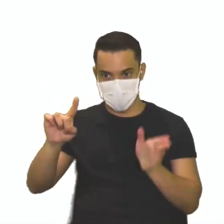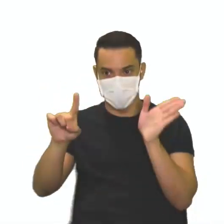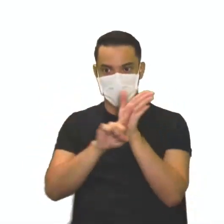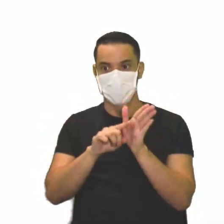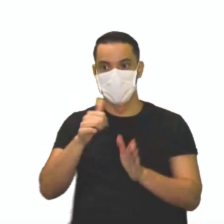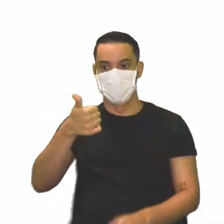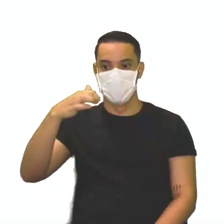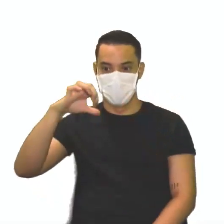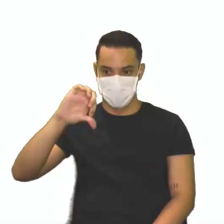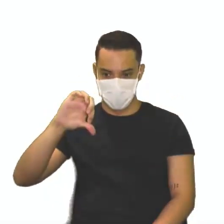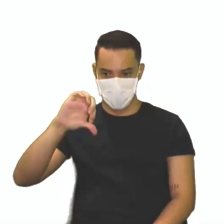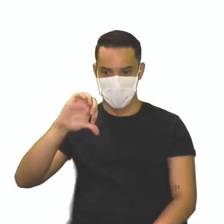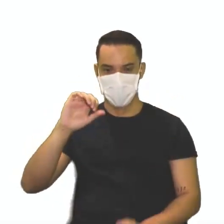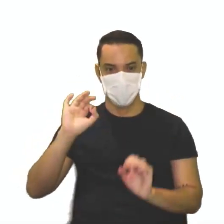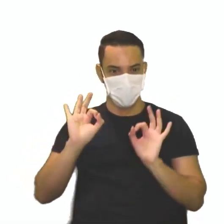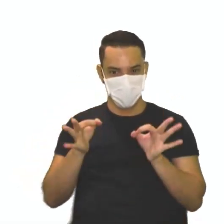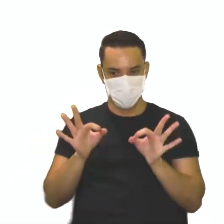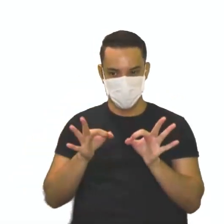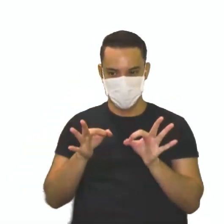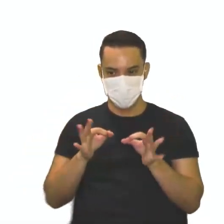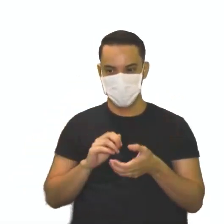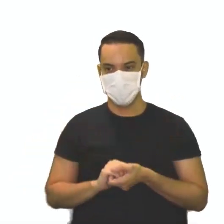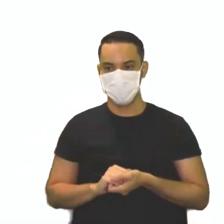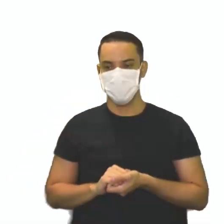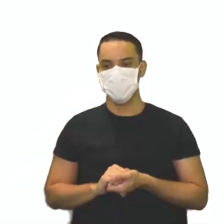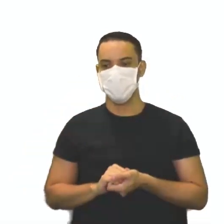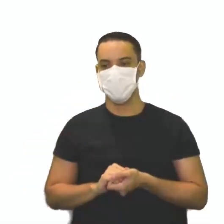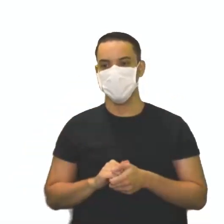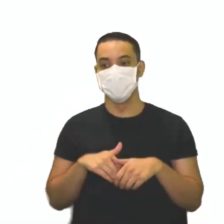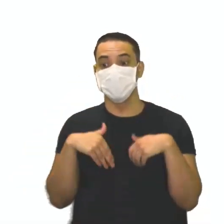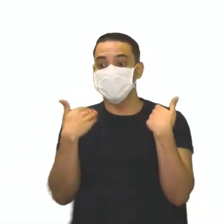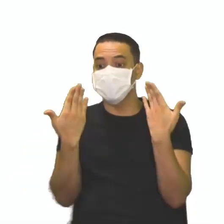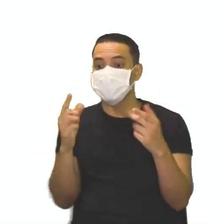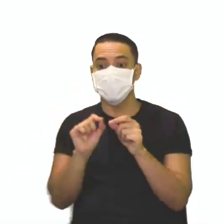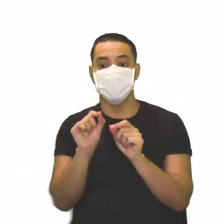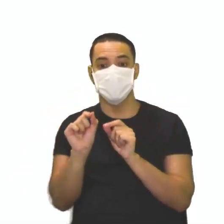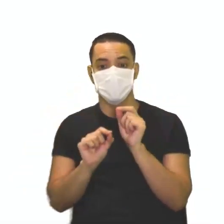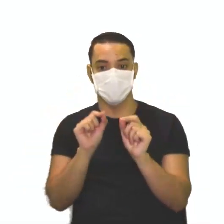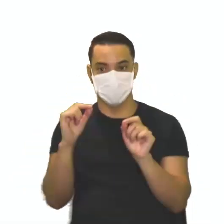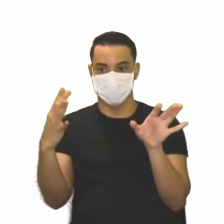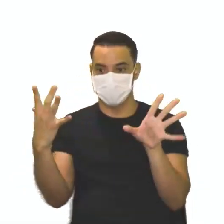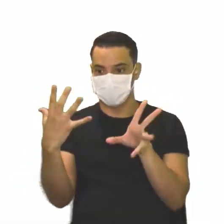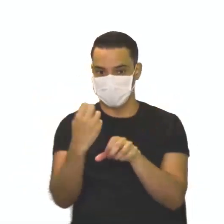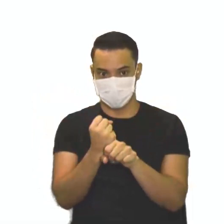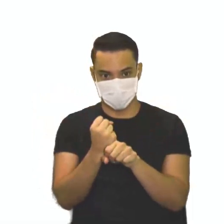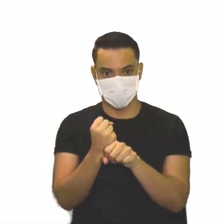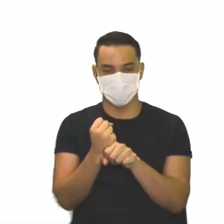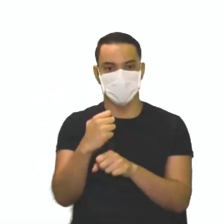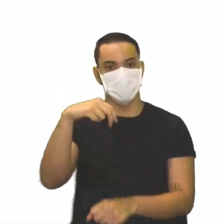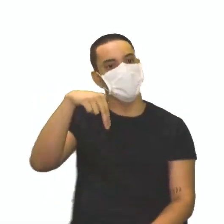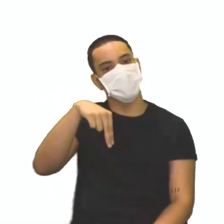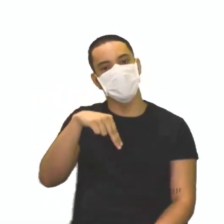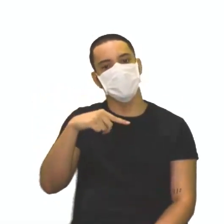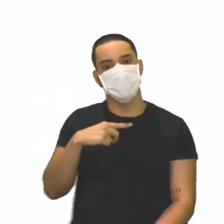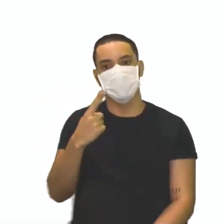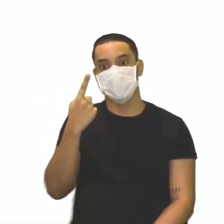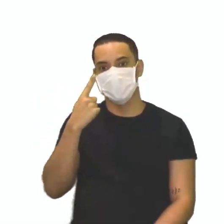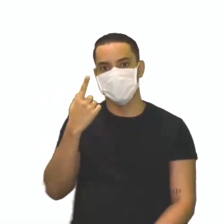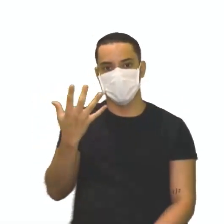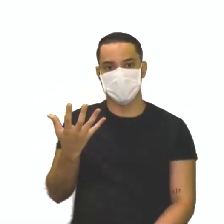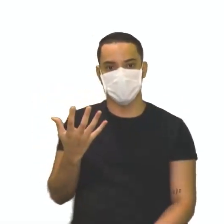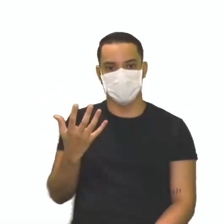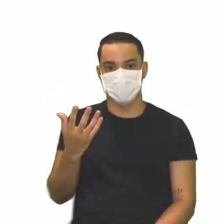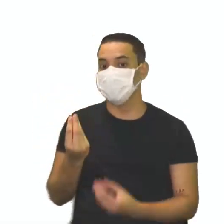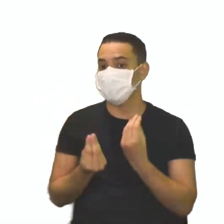menos 19, ok? Então, o que eu vou fazer aqui para calcular N? Eu vou simplesmente pegar o valor da